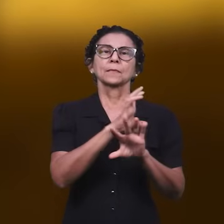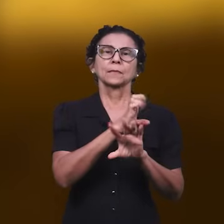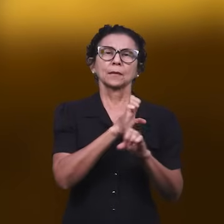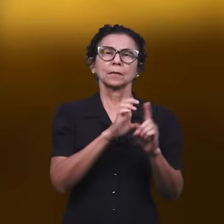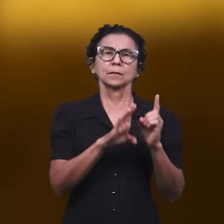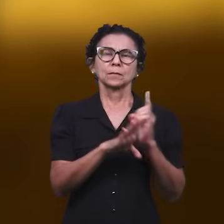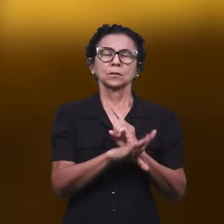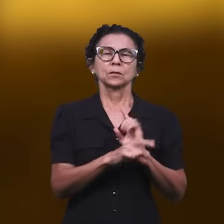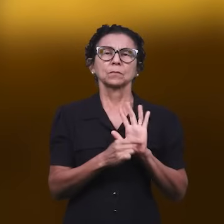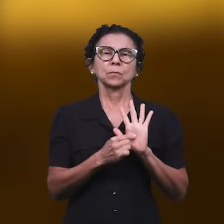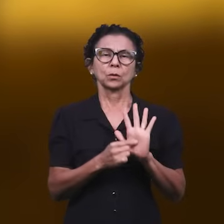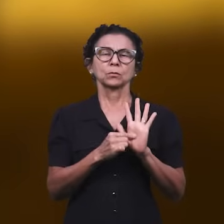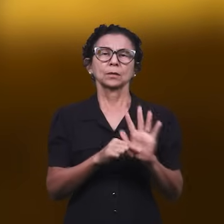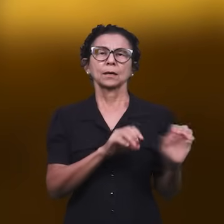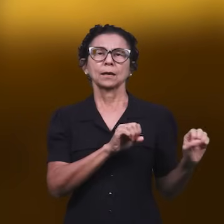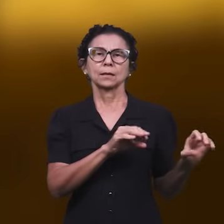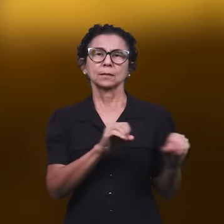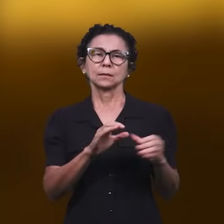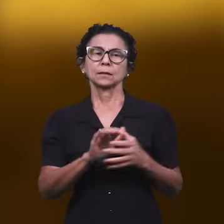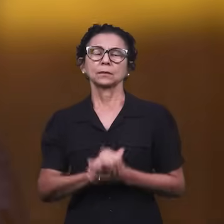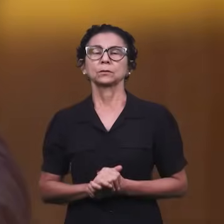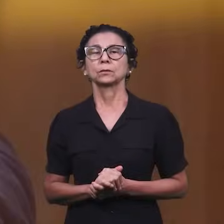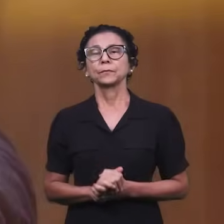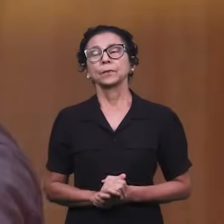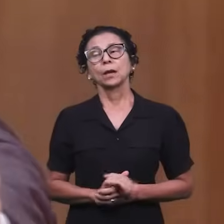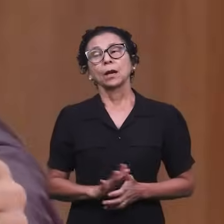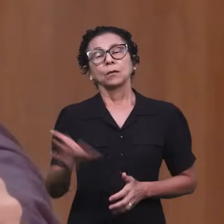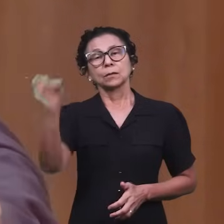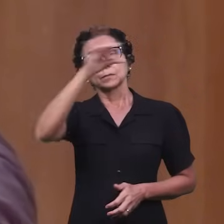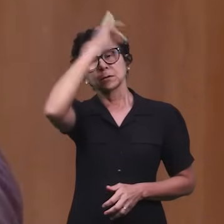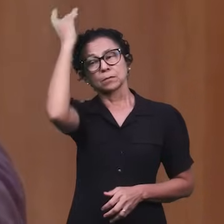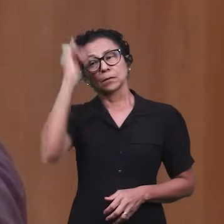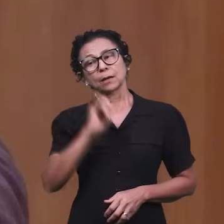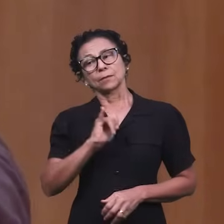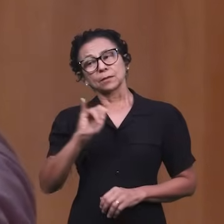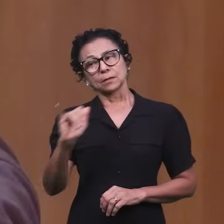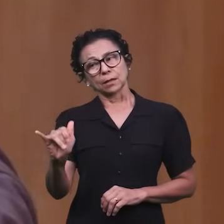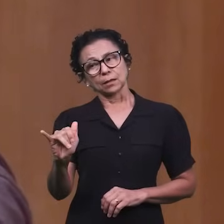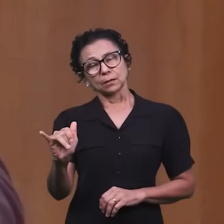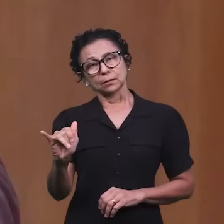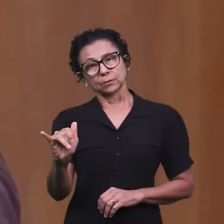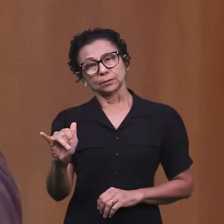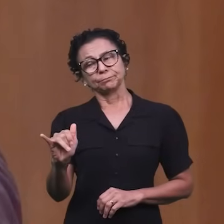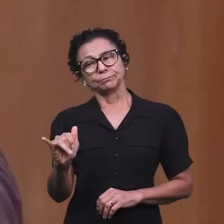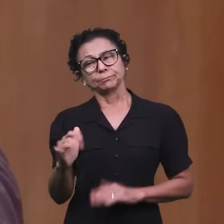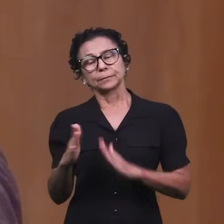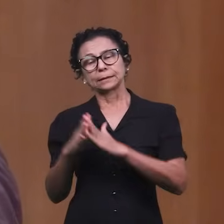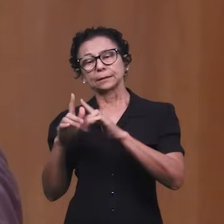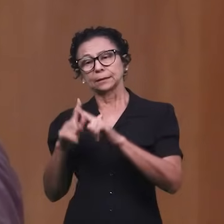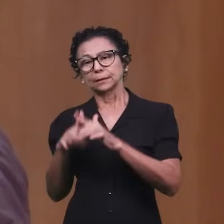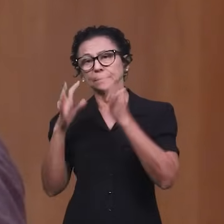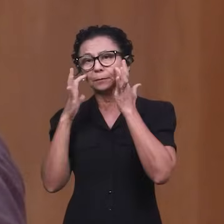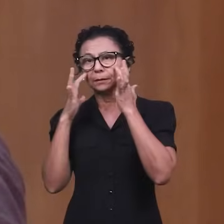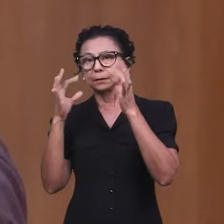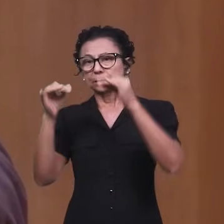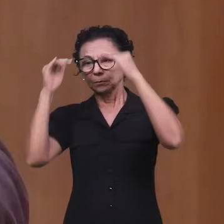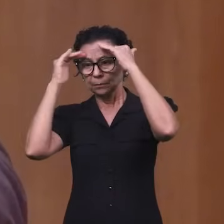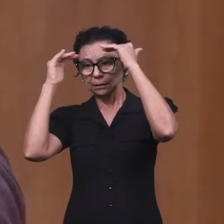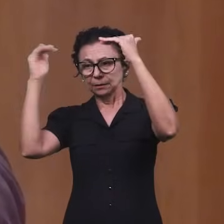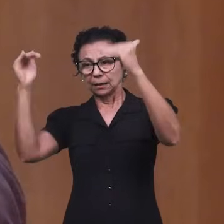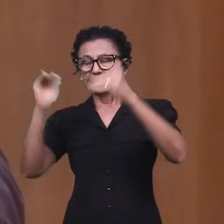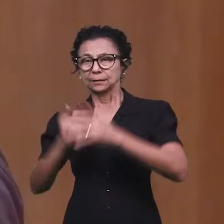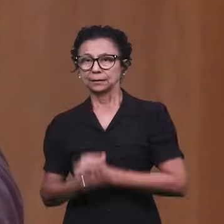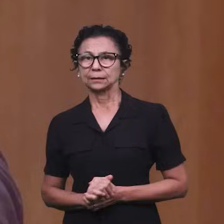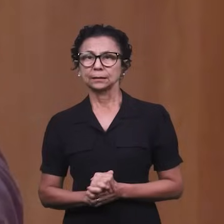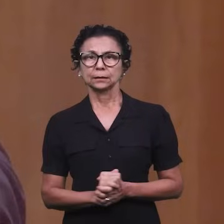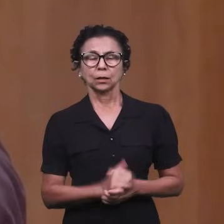que o Espírito diz às igrejas. Os muros, as ideologias, todas as situações que o mundo tem levantado, eles não